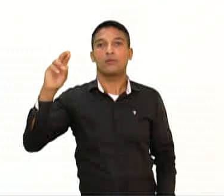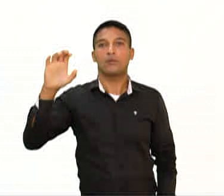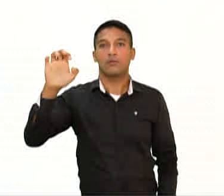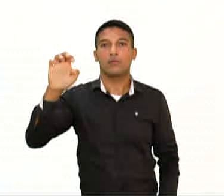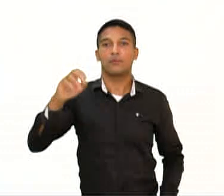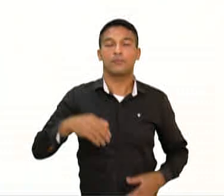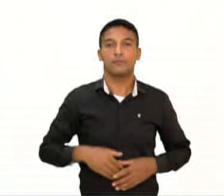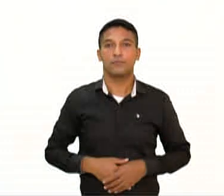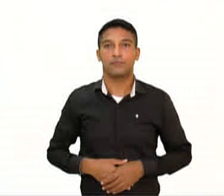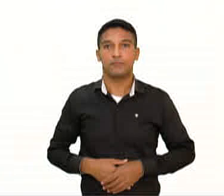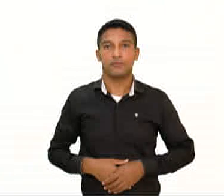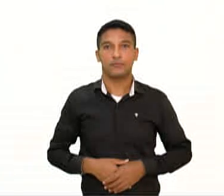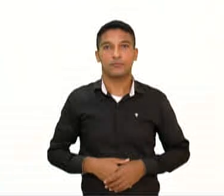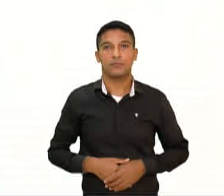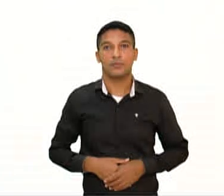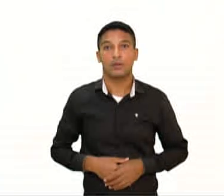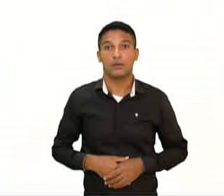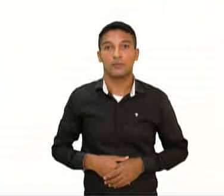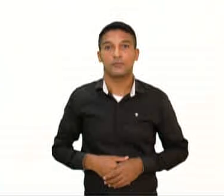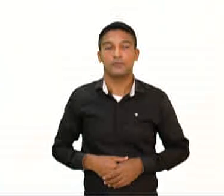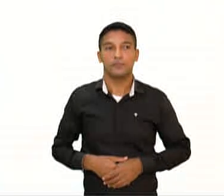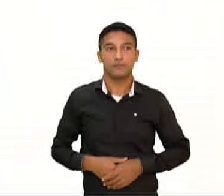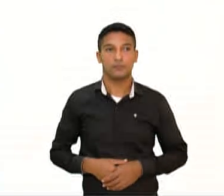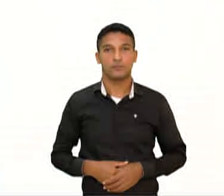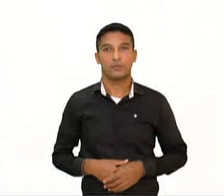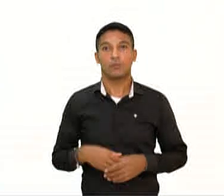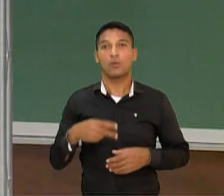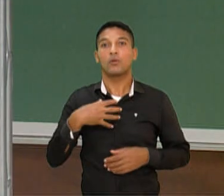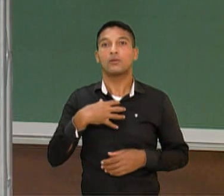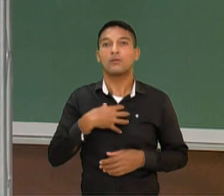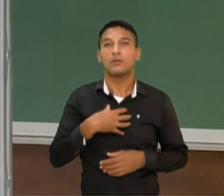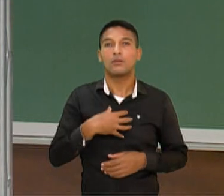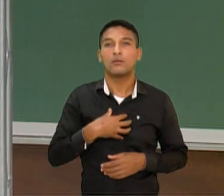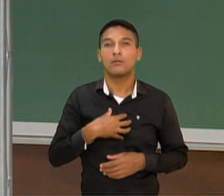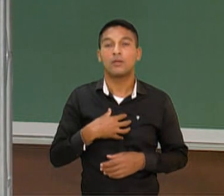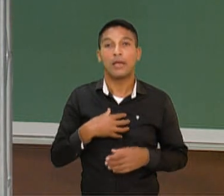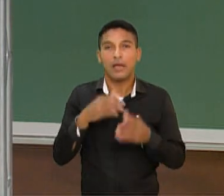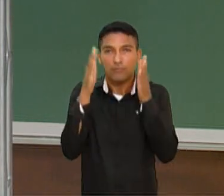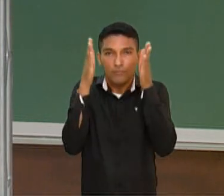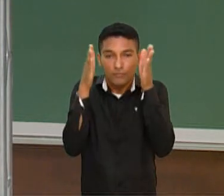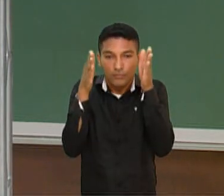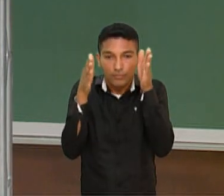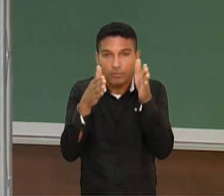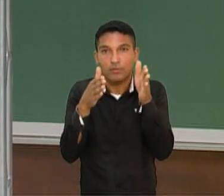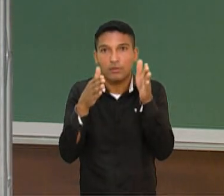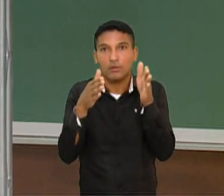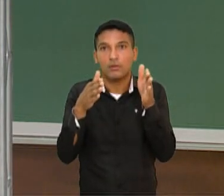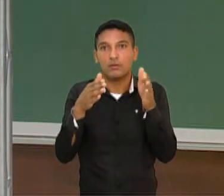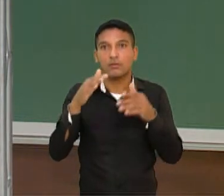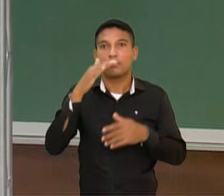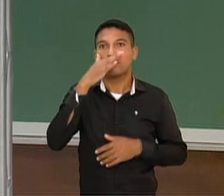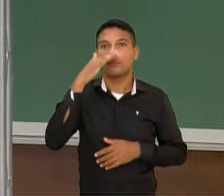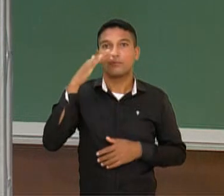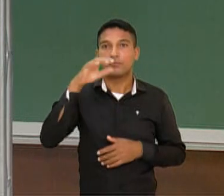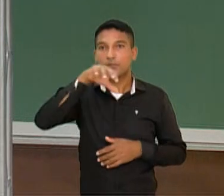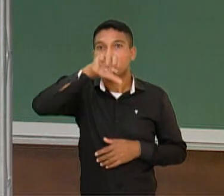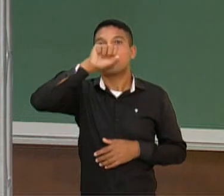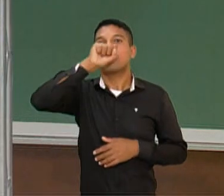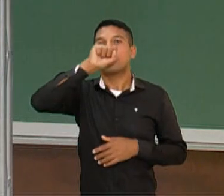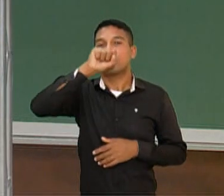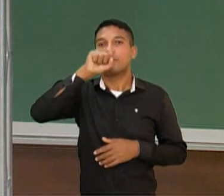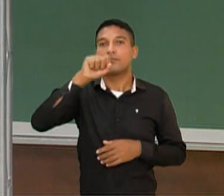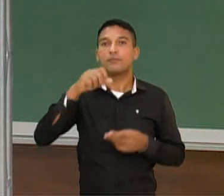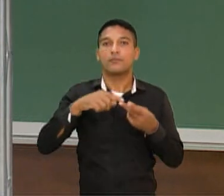mas associado com esse órgão dos sentidos, especificamente, eu tenho os